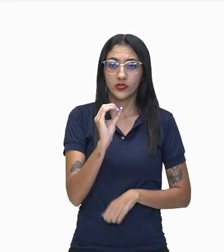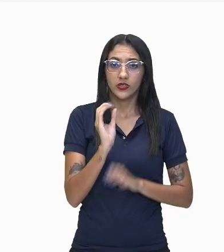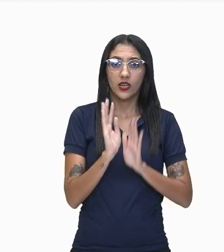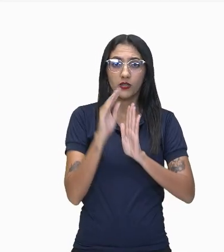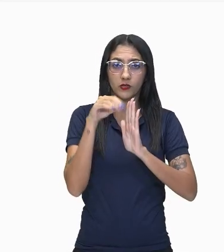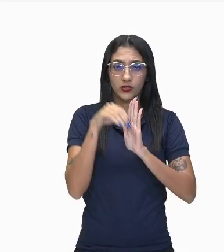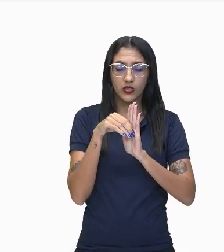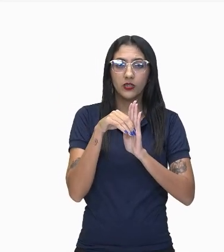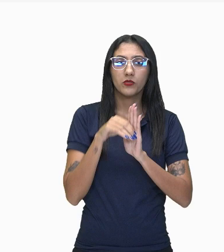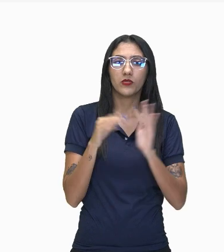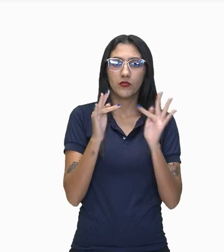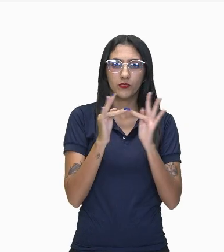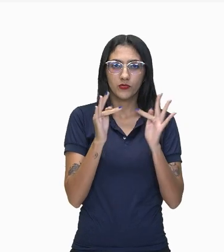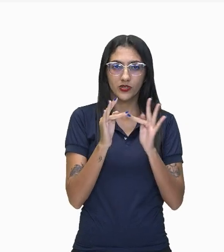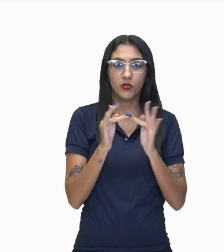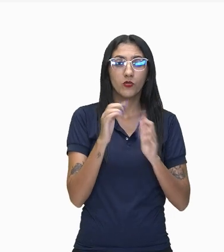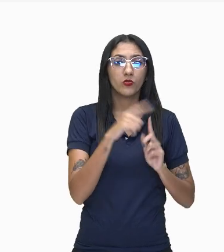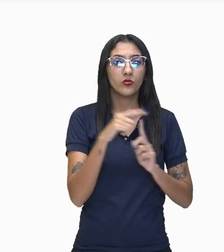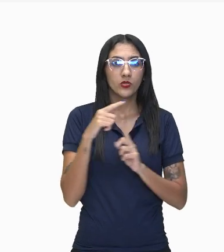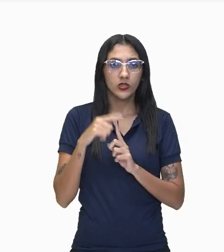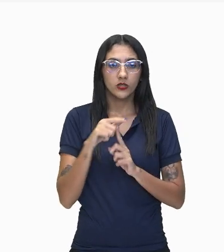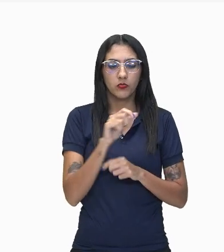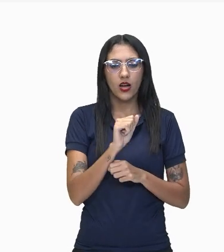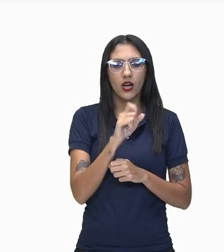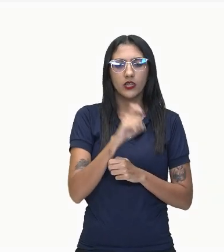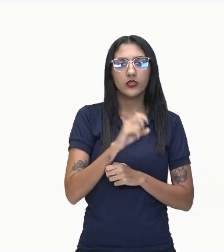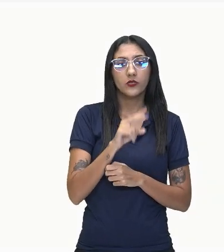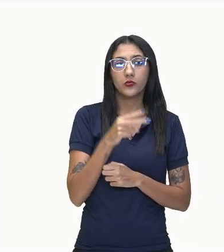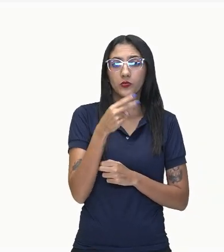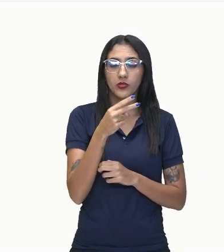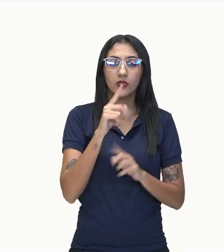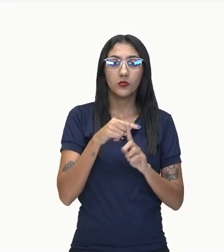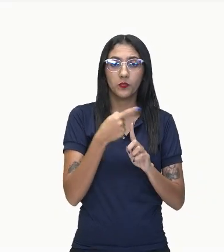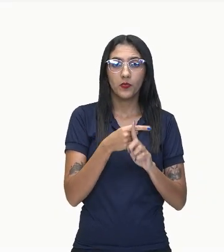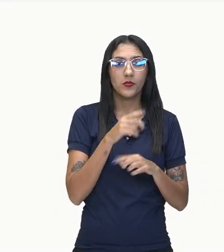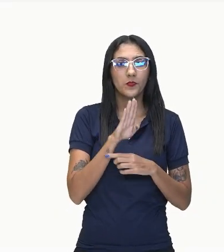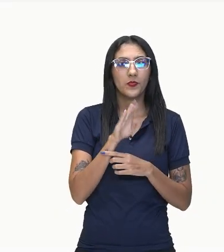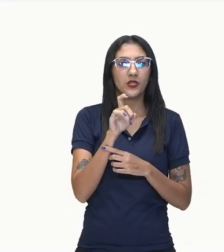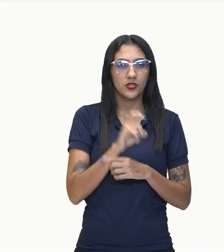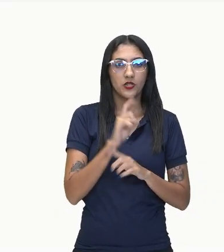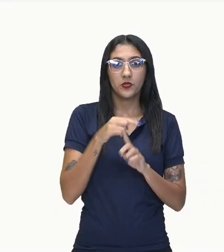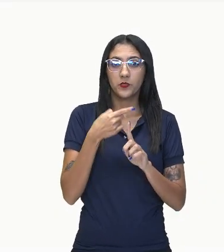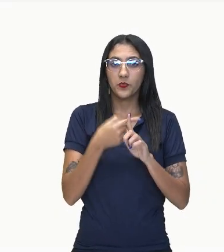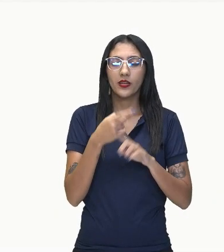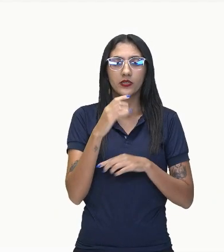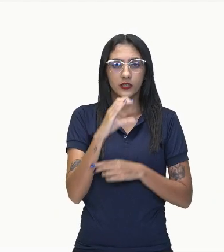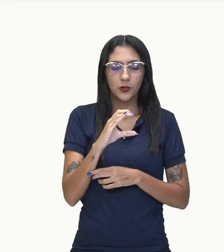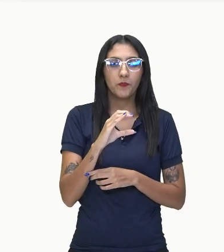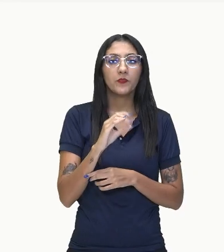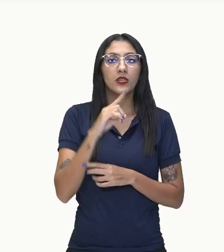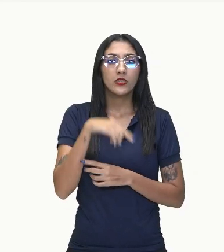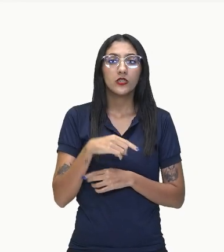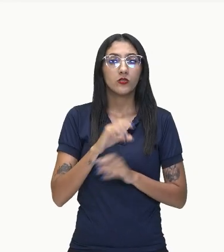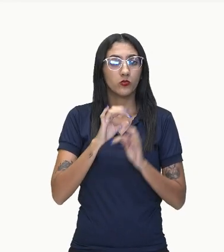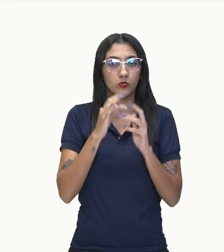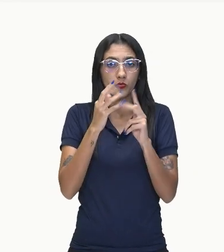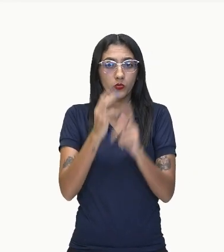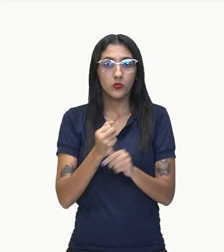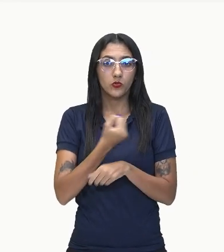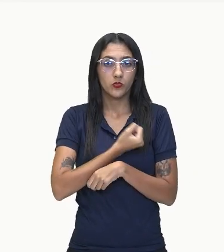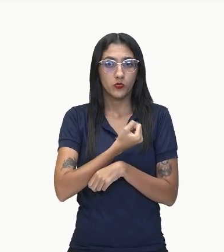quadrática do tipo f de x igual a ax quadrado mais bx mais c são os valores de